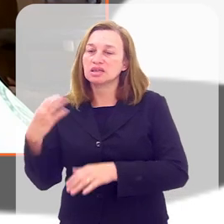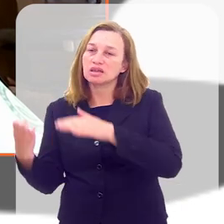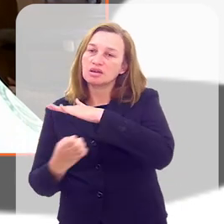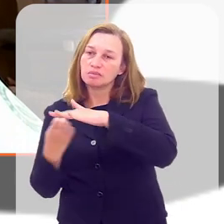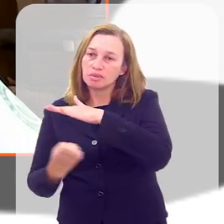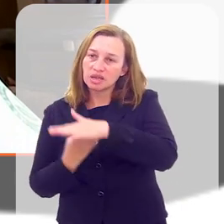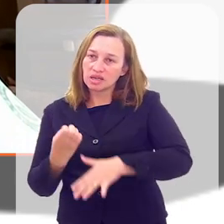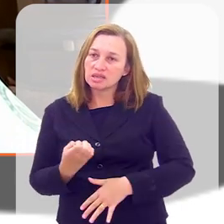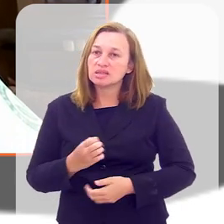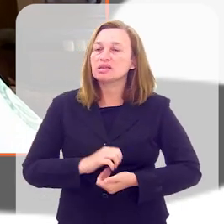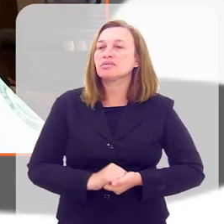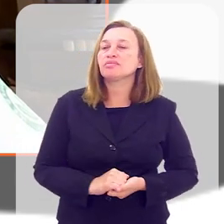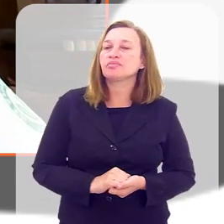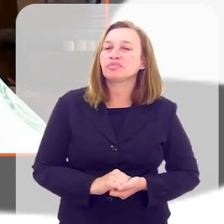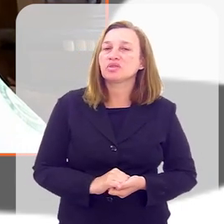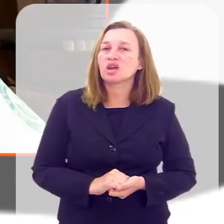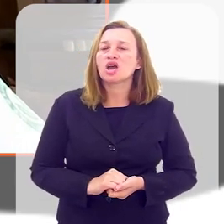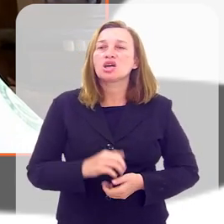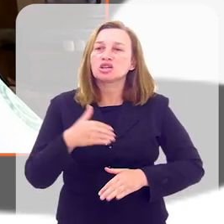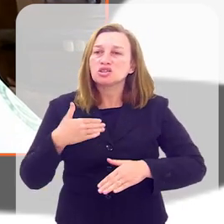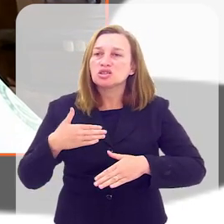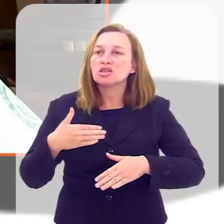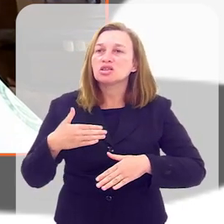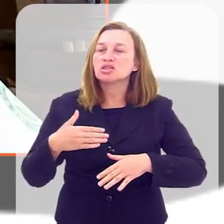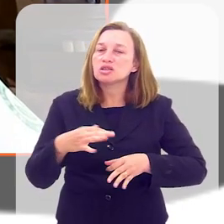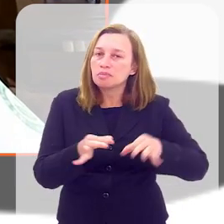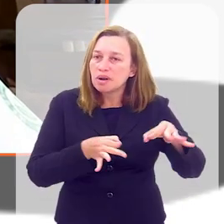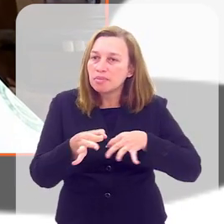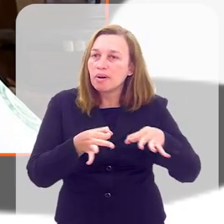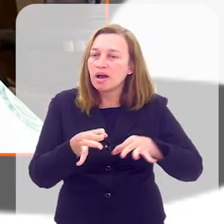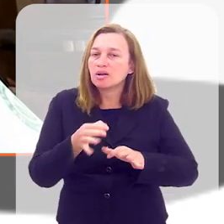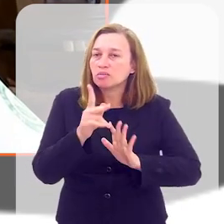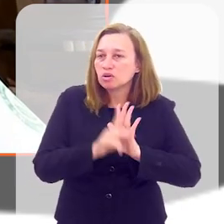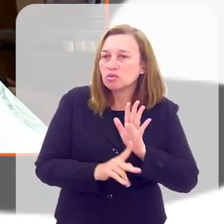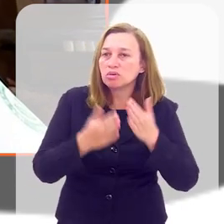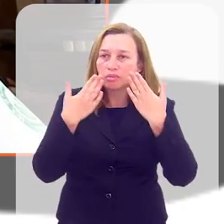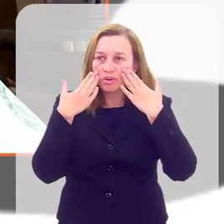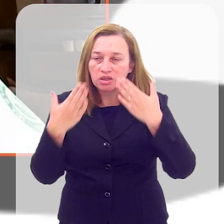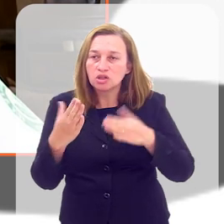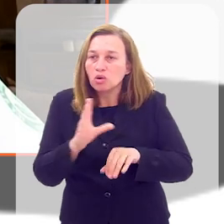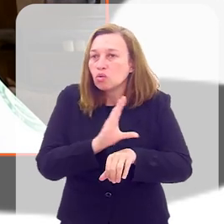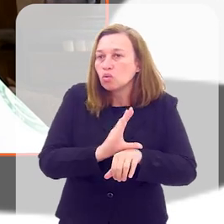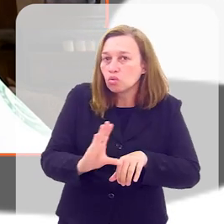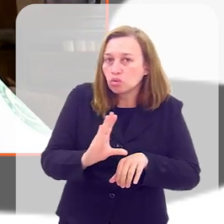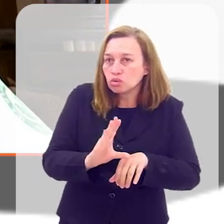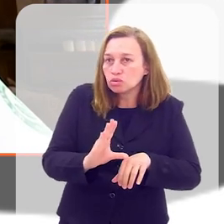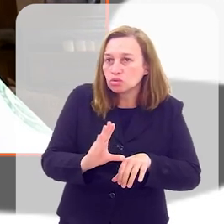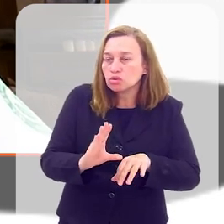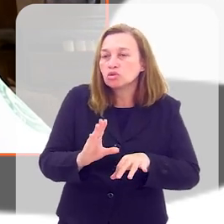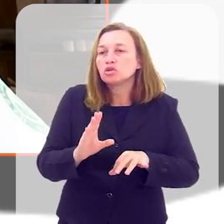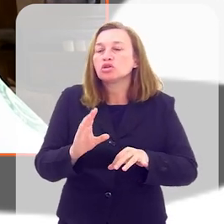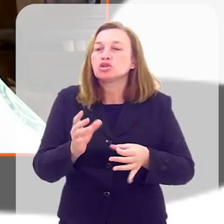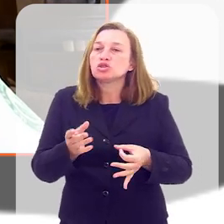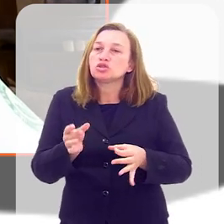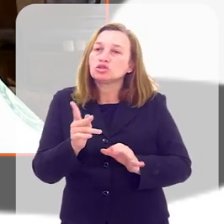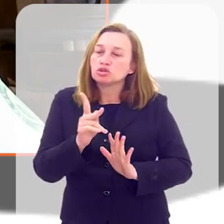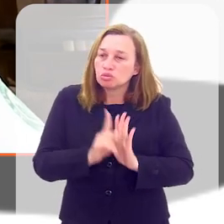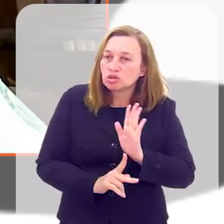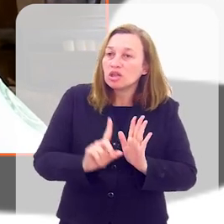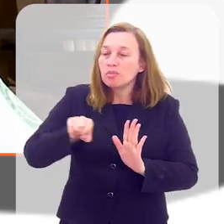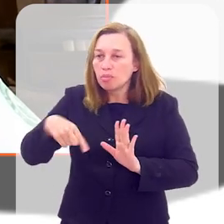house.com.br e e a gente desenvolve projeto então a gente pode apresentar inclusive um curso de projeto